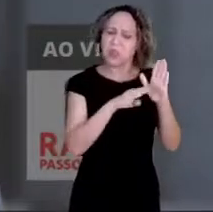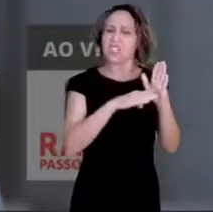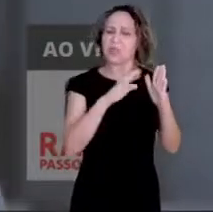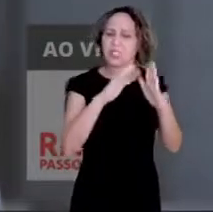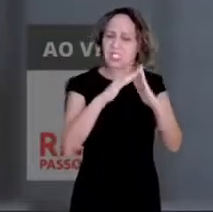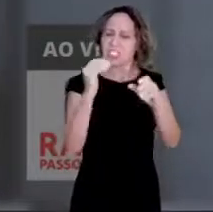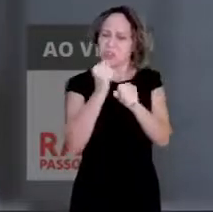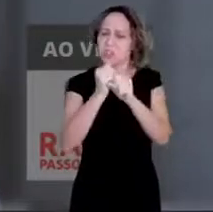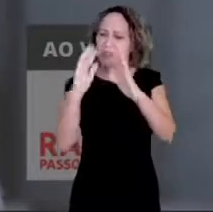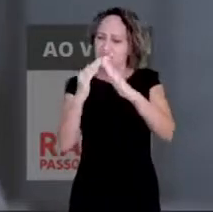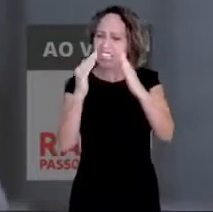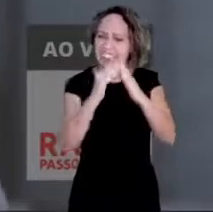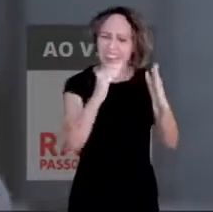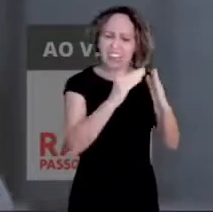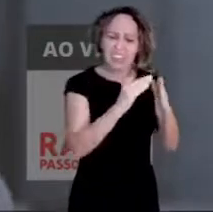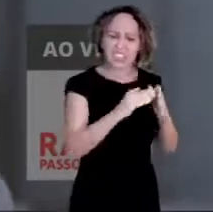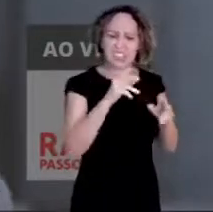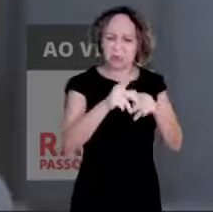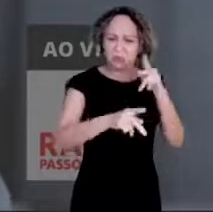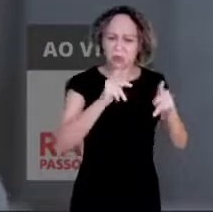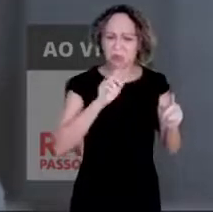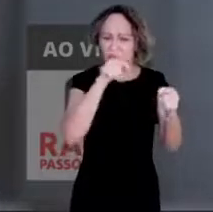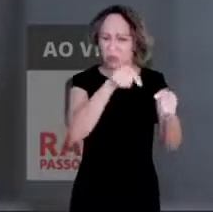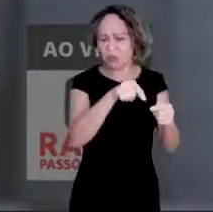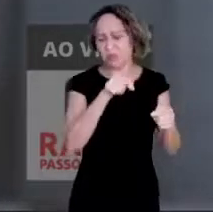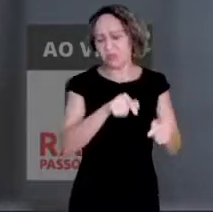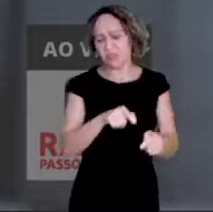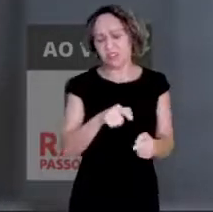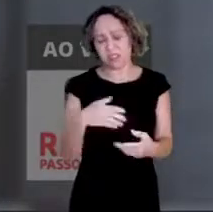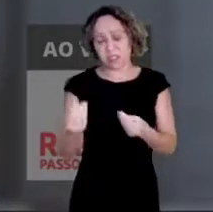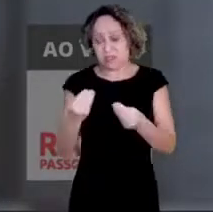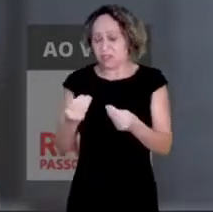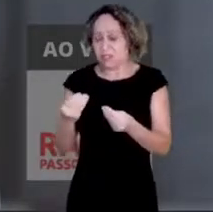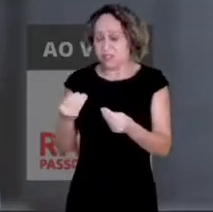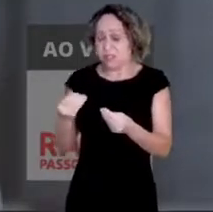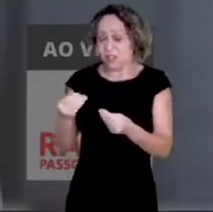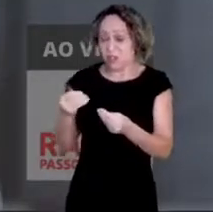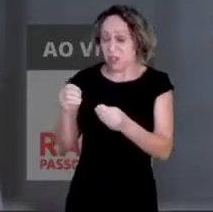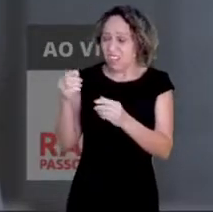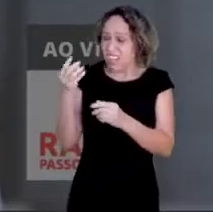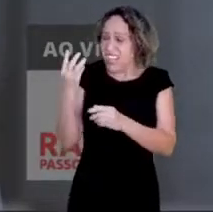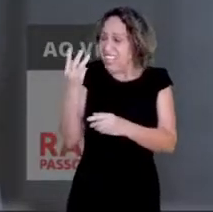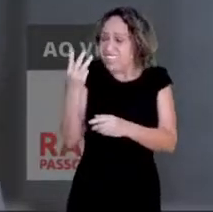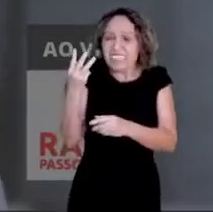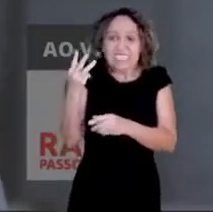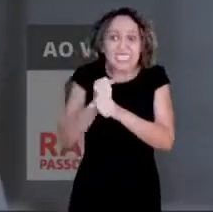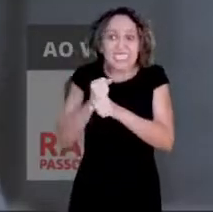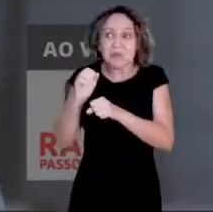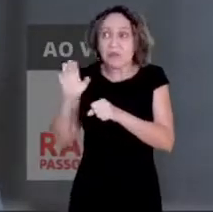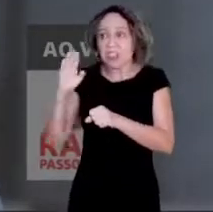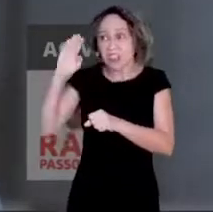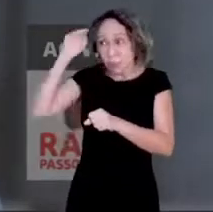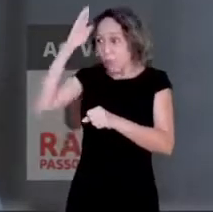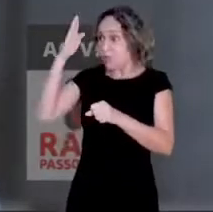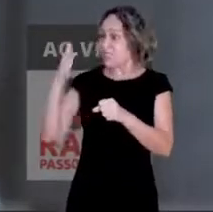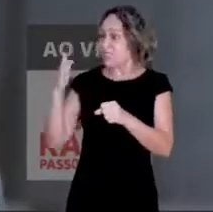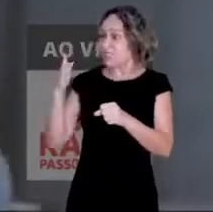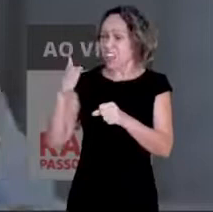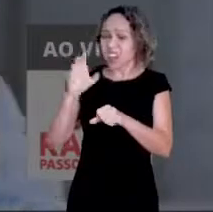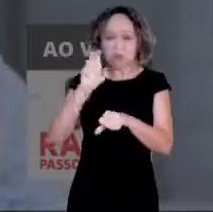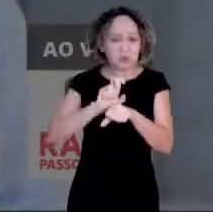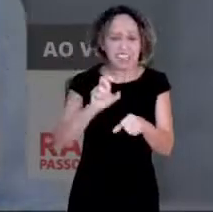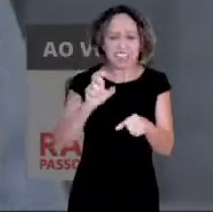vereadores, para que os vereadores pressionem os deputados estaduais, para que os deputados estaduais pressionem,